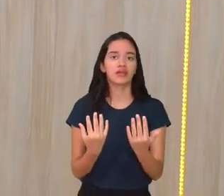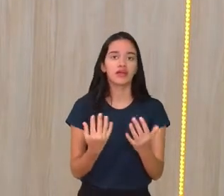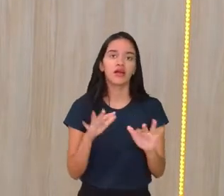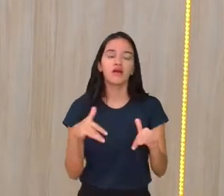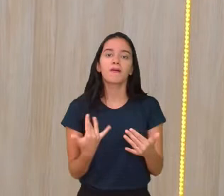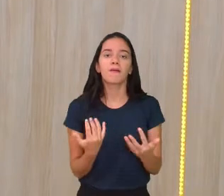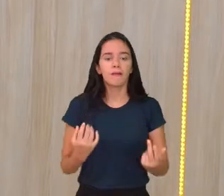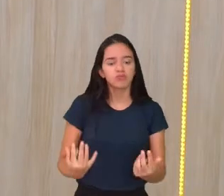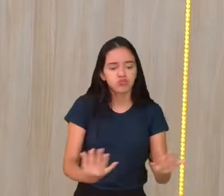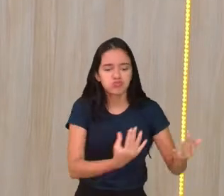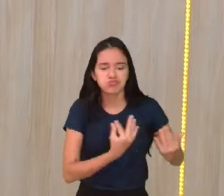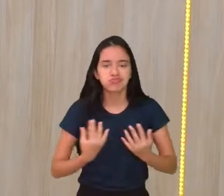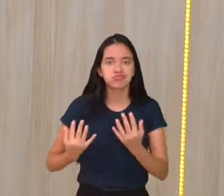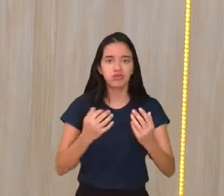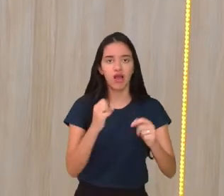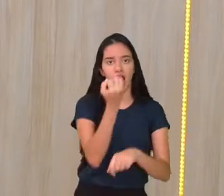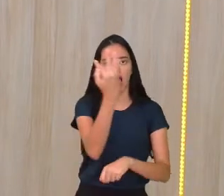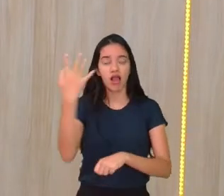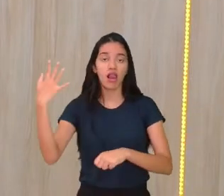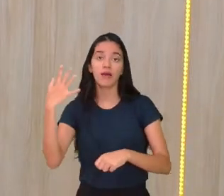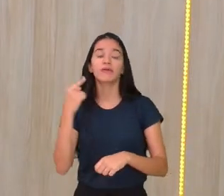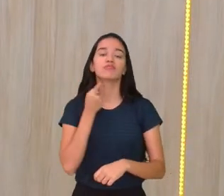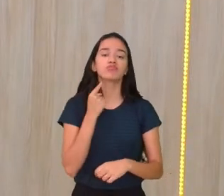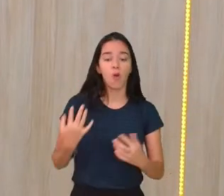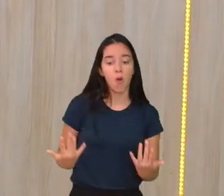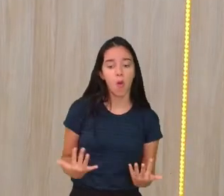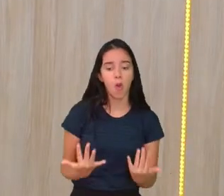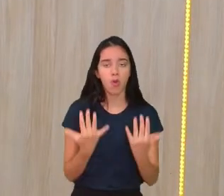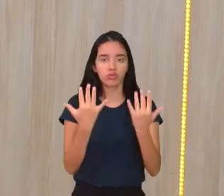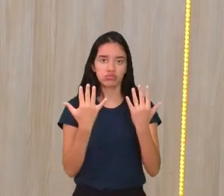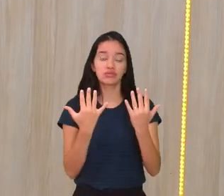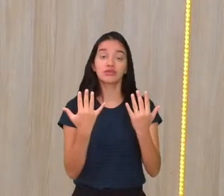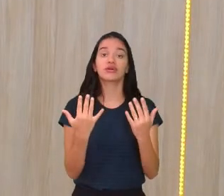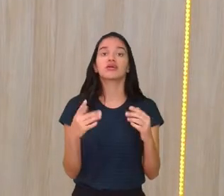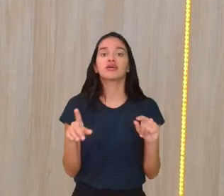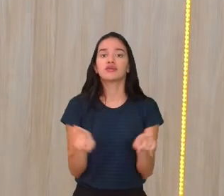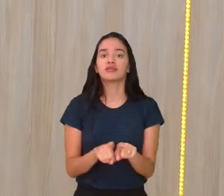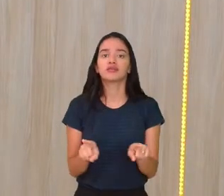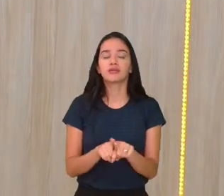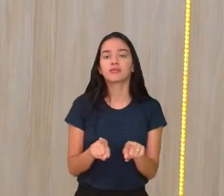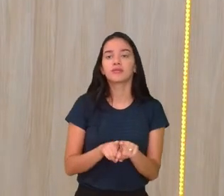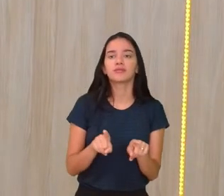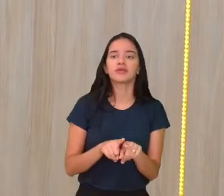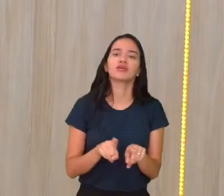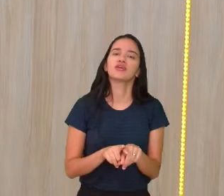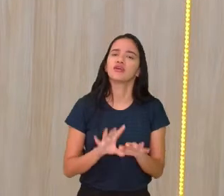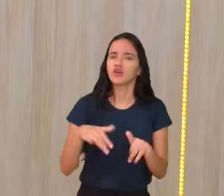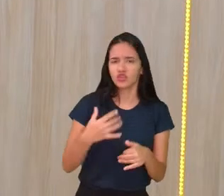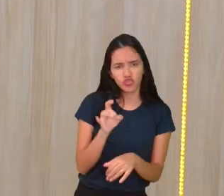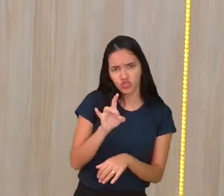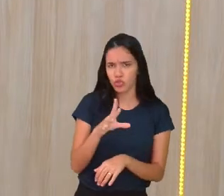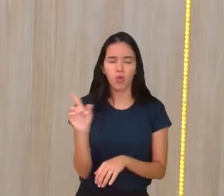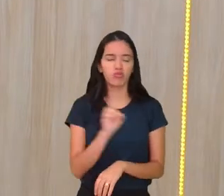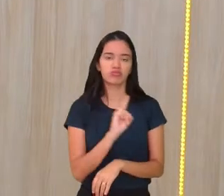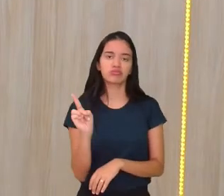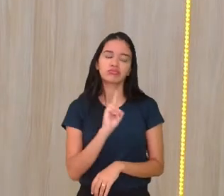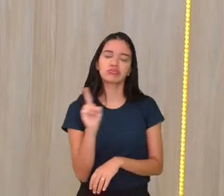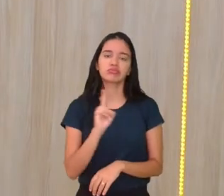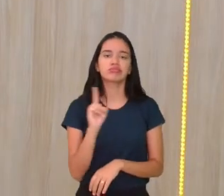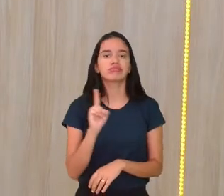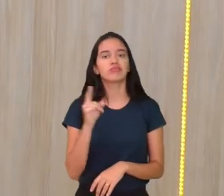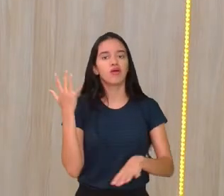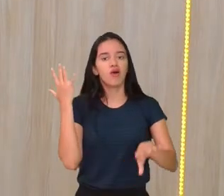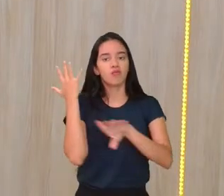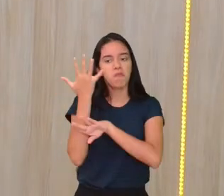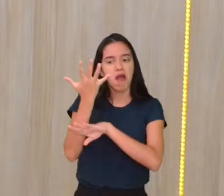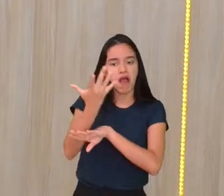descontrolando, devastando a grande área. Poluição atmosférica, a poluição atmosférica é presente nisso aqui, somente isso? Não.